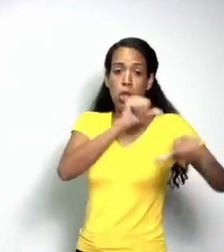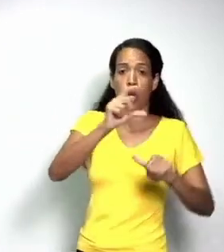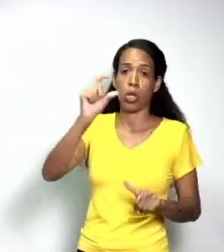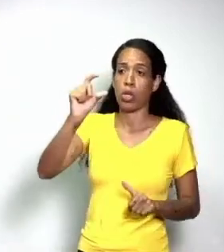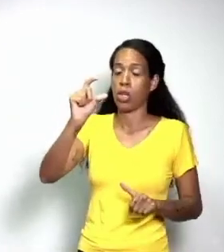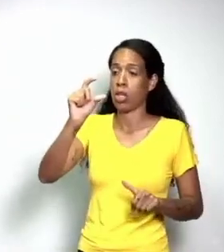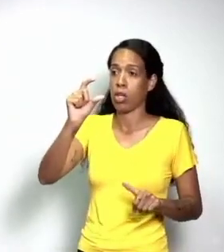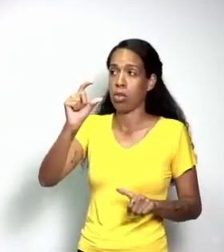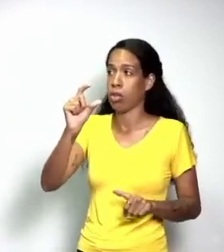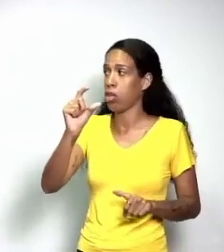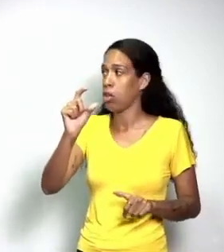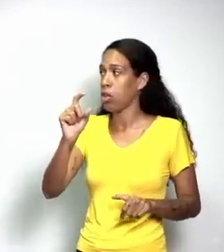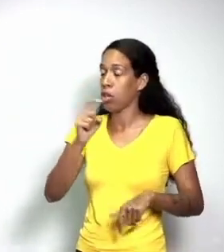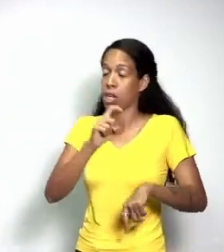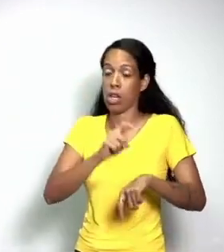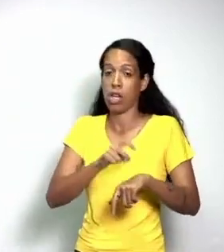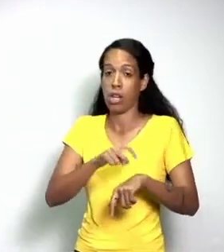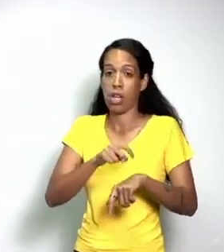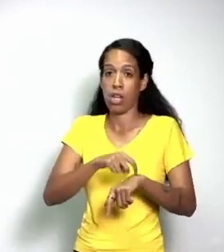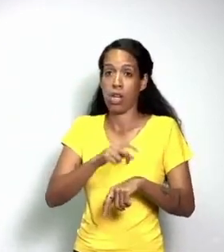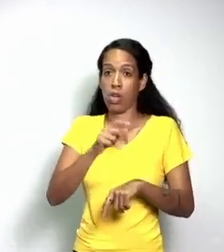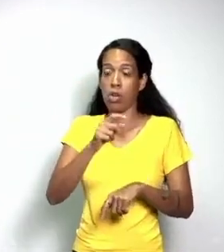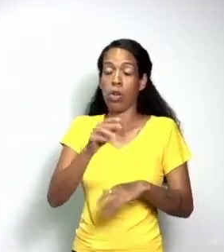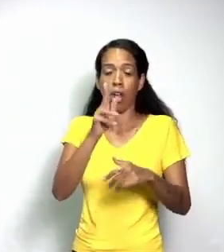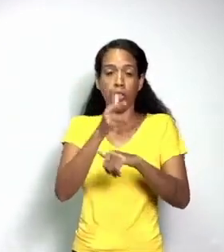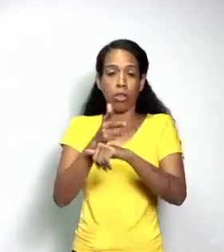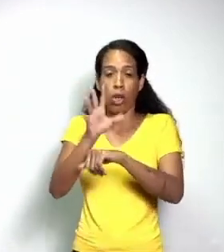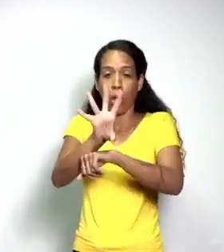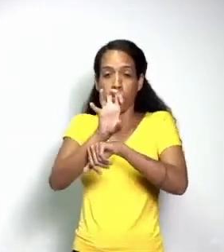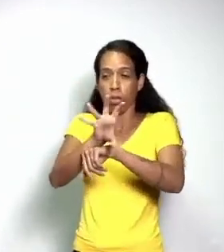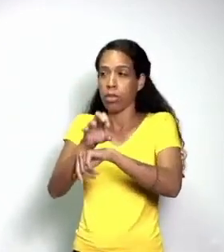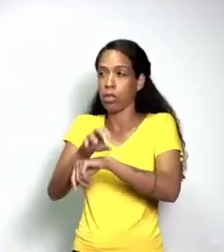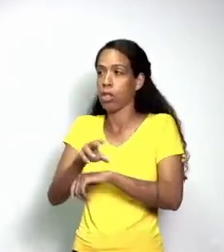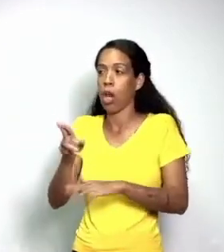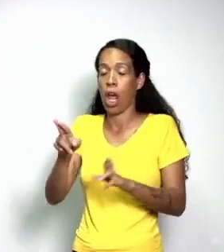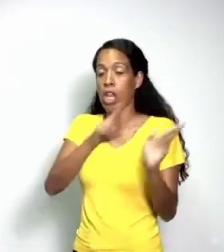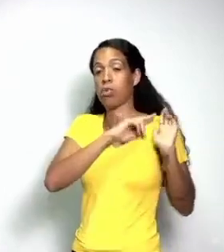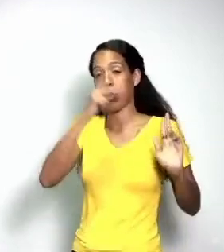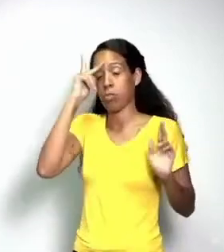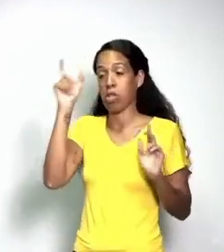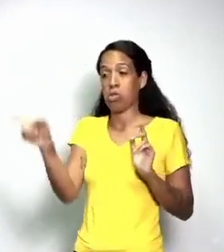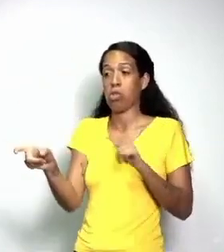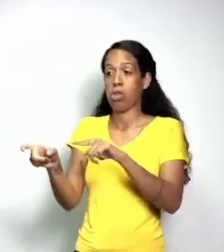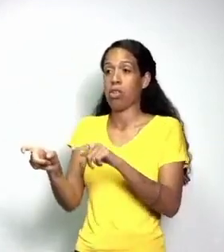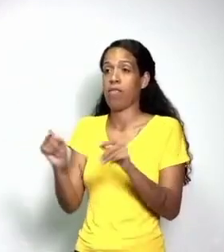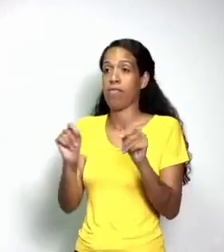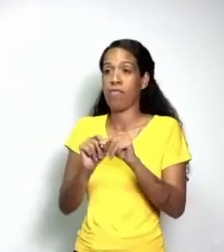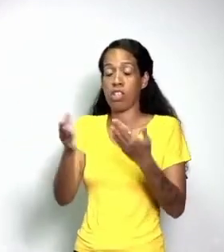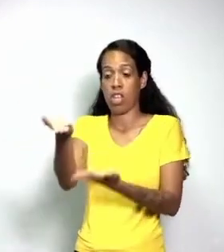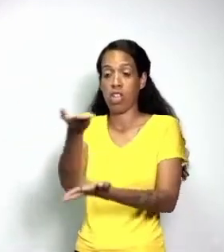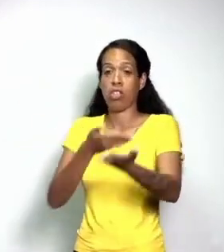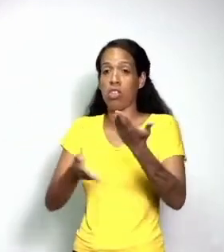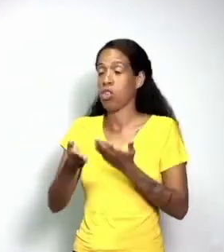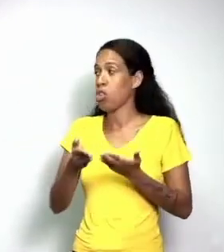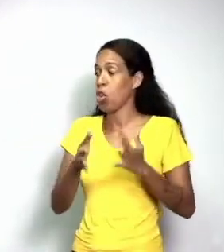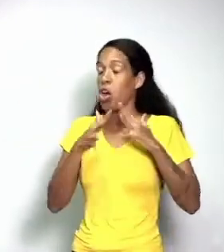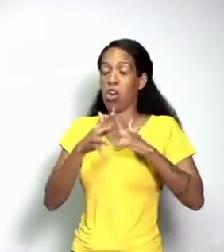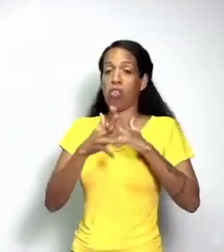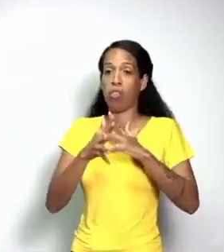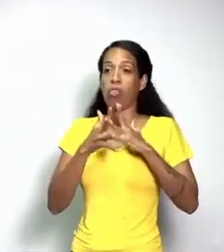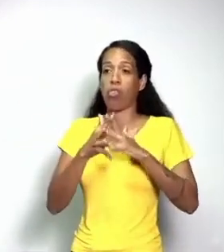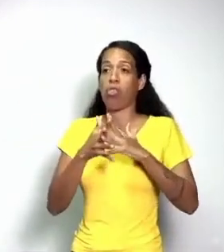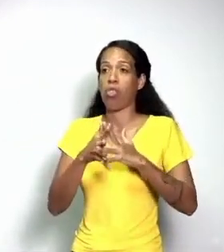cartão na hora do REC. Só que não era a responsabilidade dessa pessoa, ela acabou fazendo a troca, se confundiu